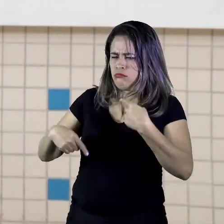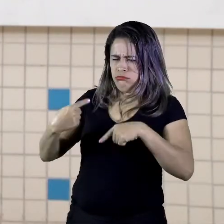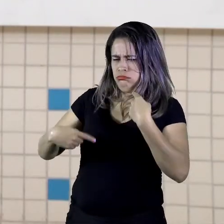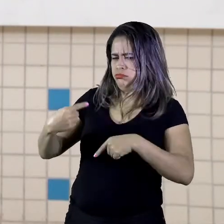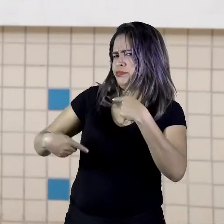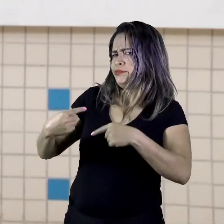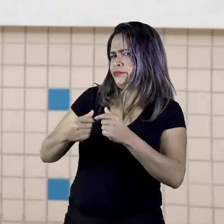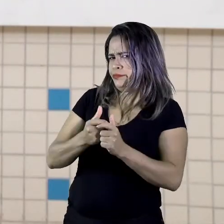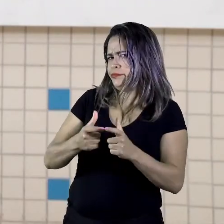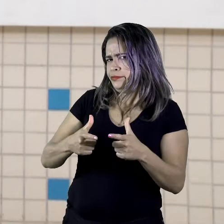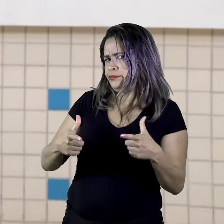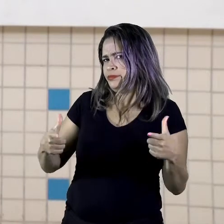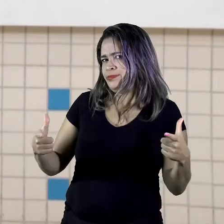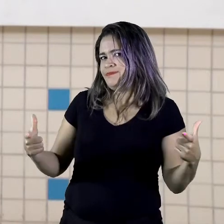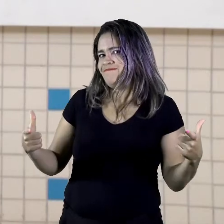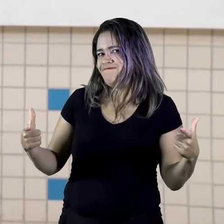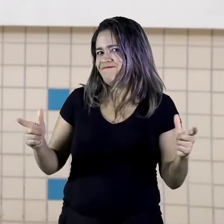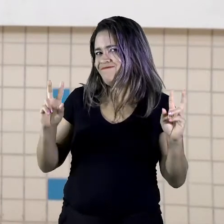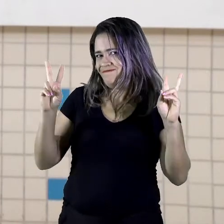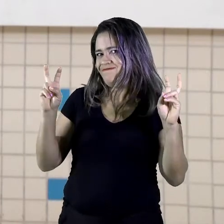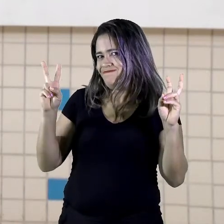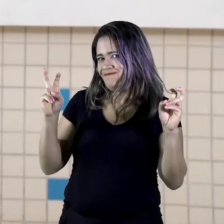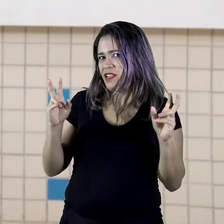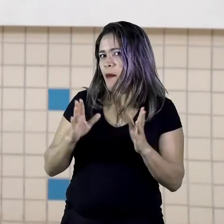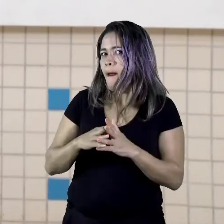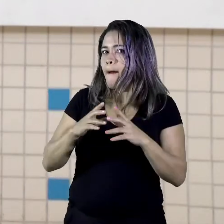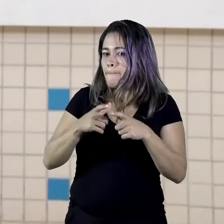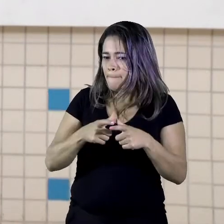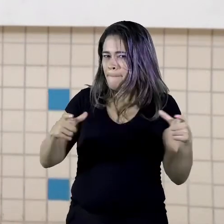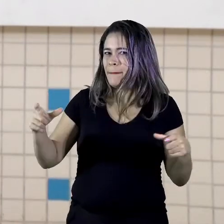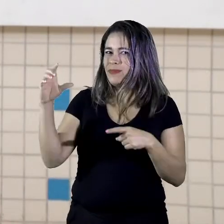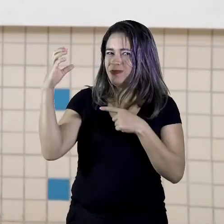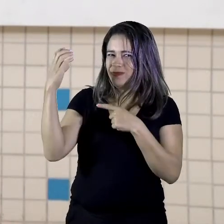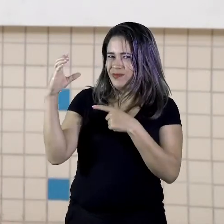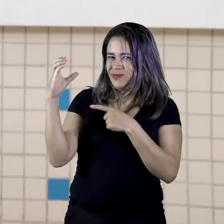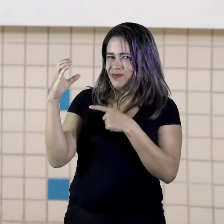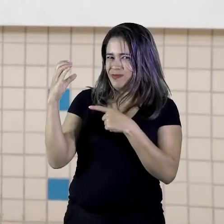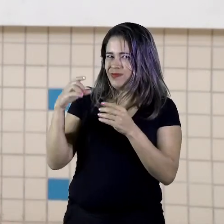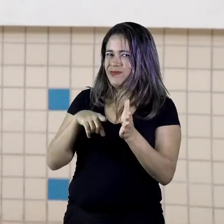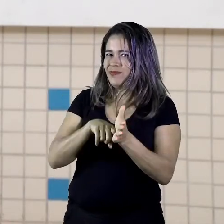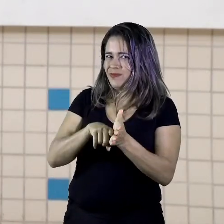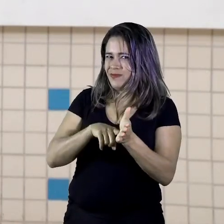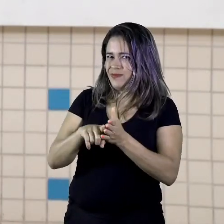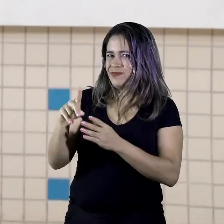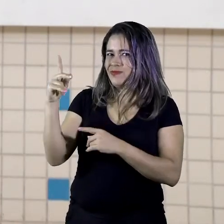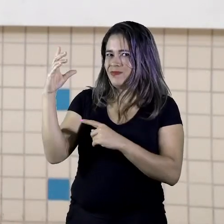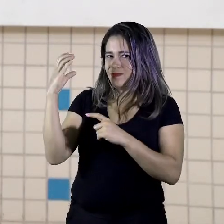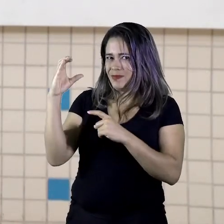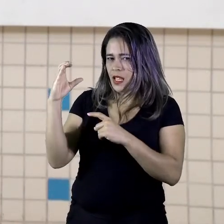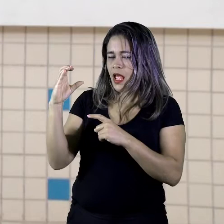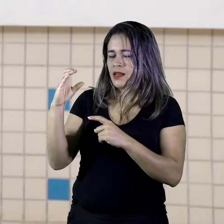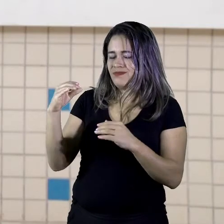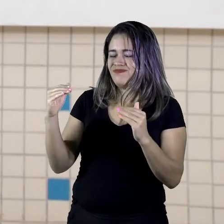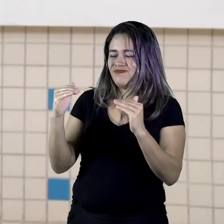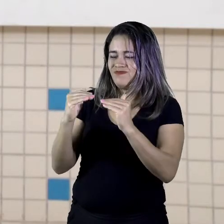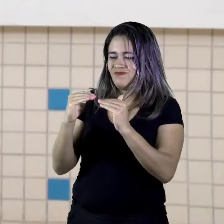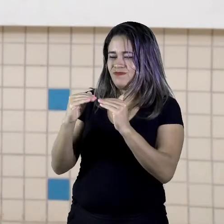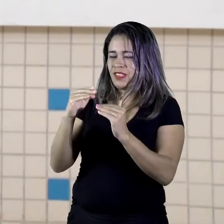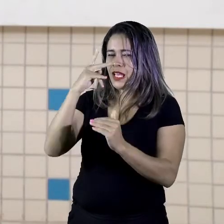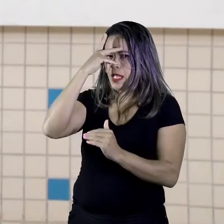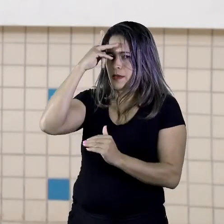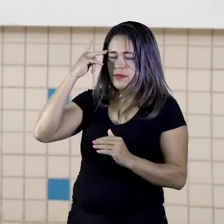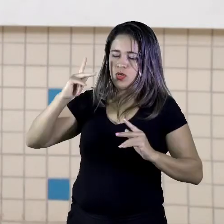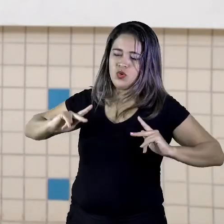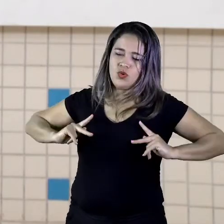isso, mas a maioria dos cientistas está em acordo que realmente o ser humano está